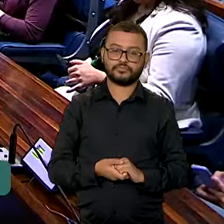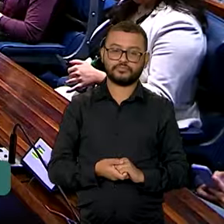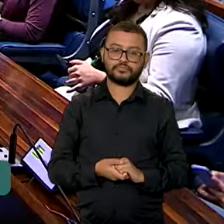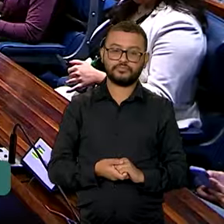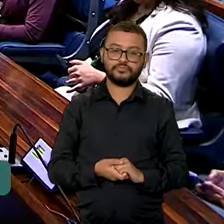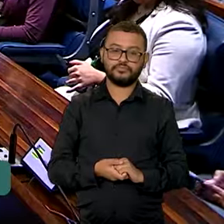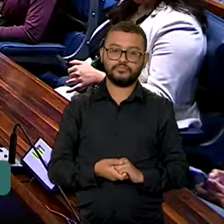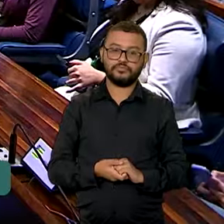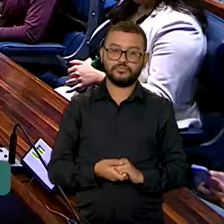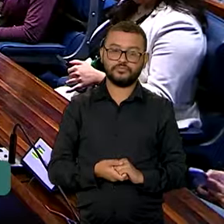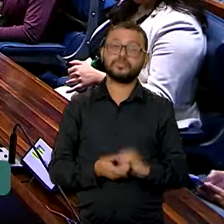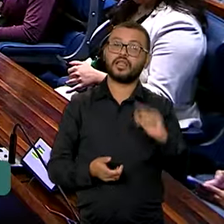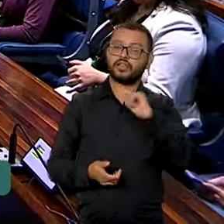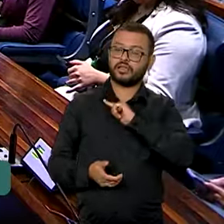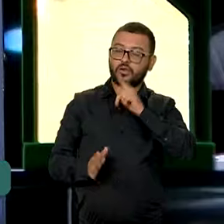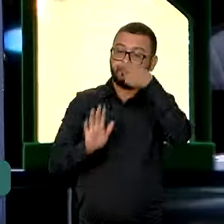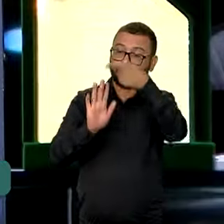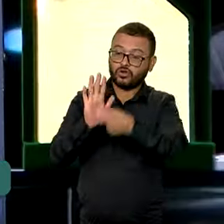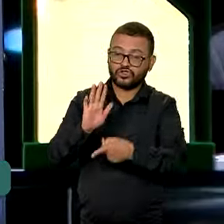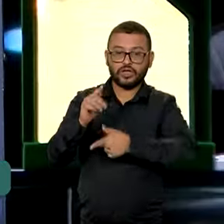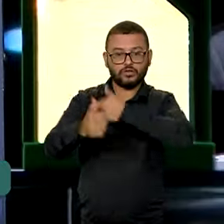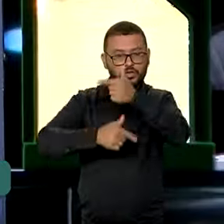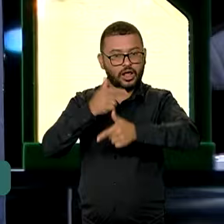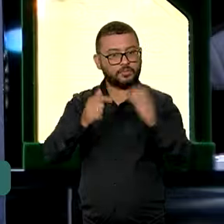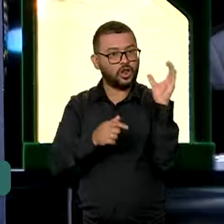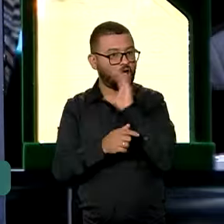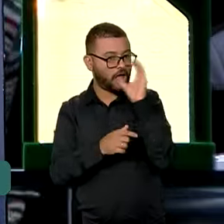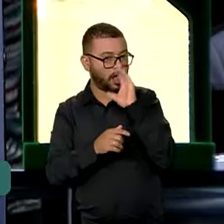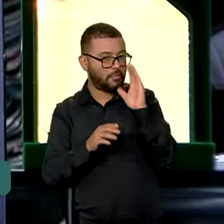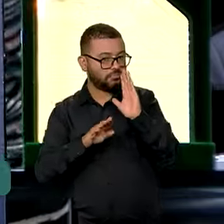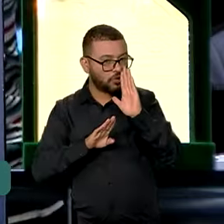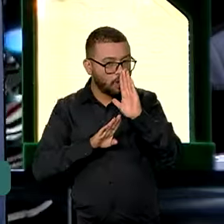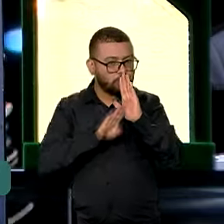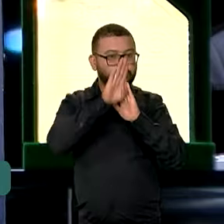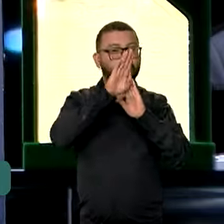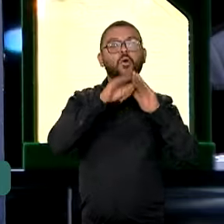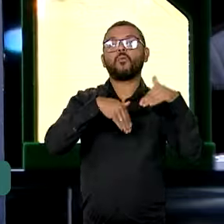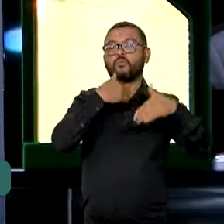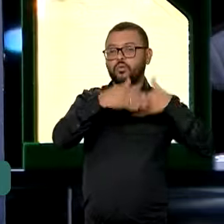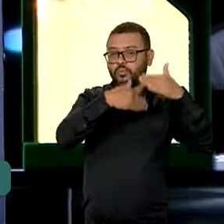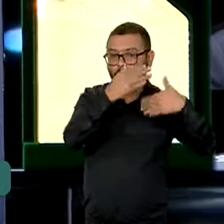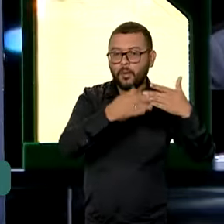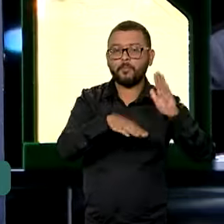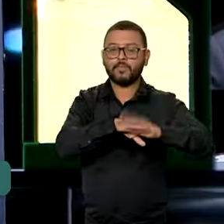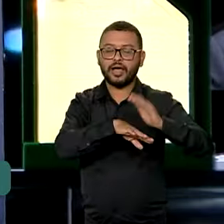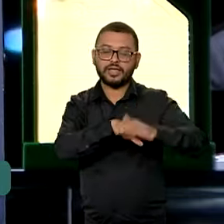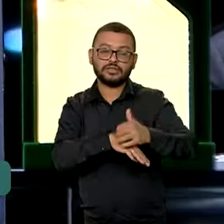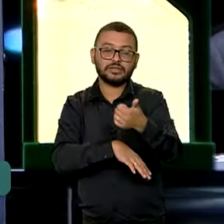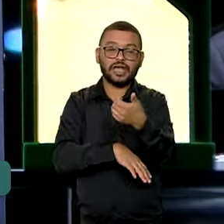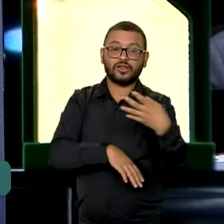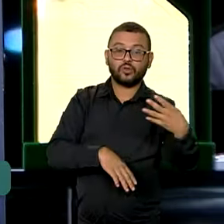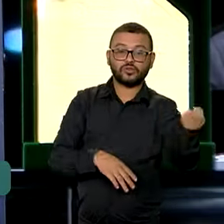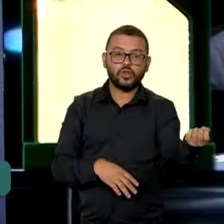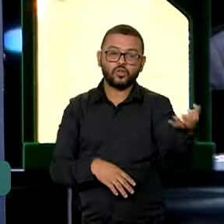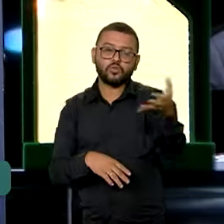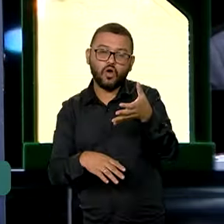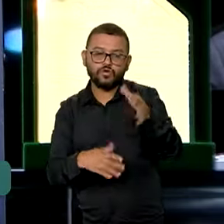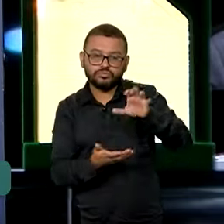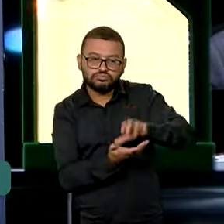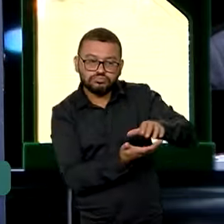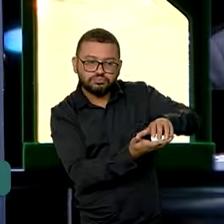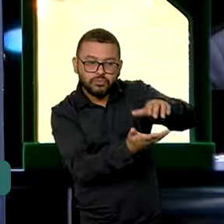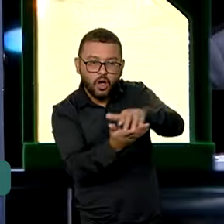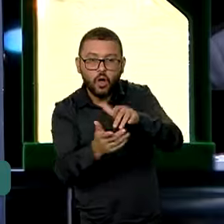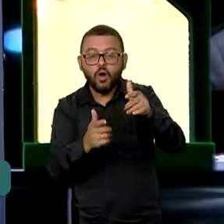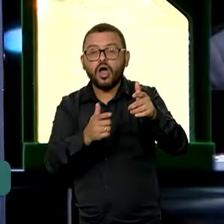É o que está no nosso programa de aceleração do crescimento, com 14 novas centrais de regulação,